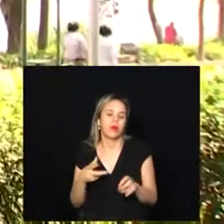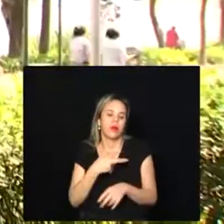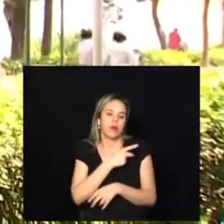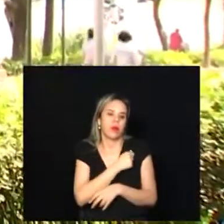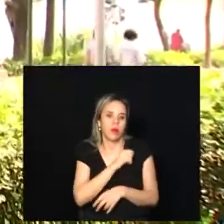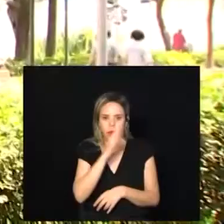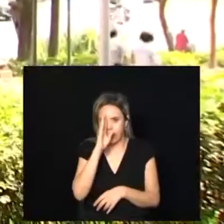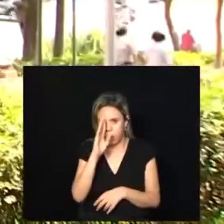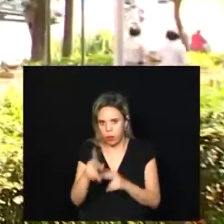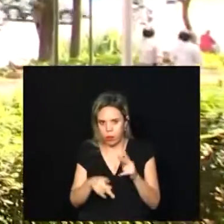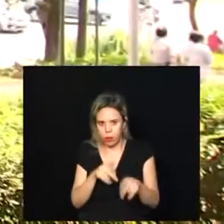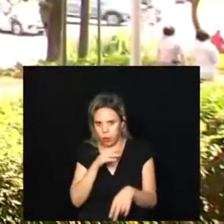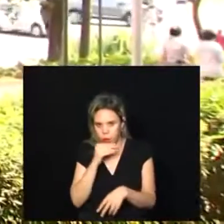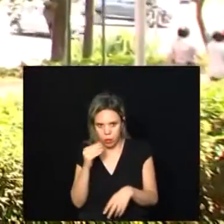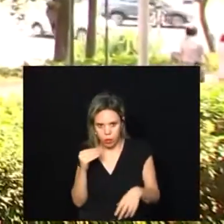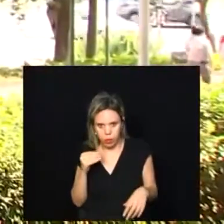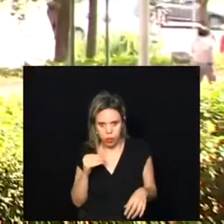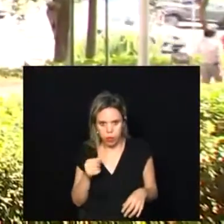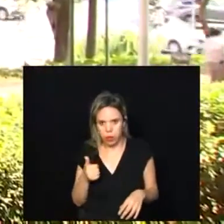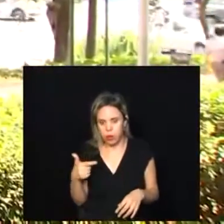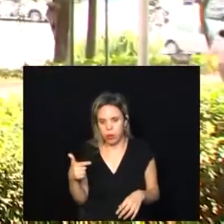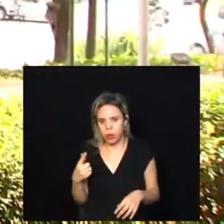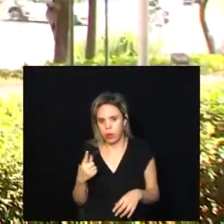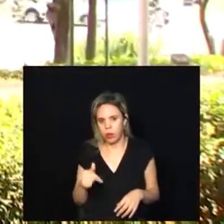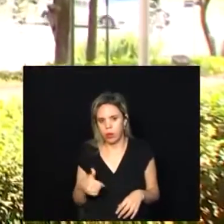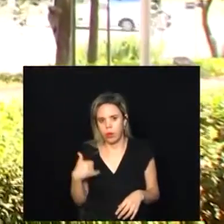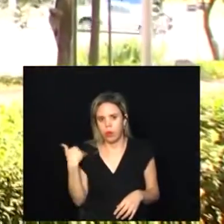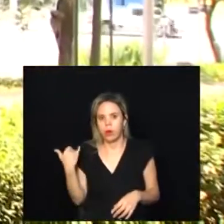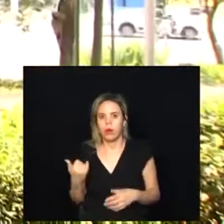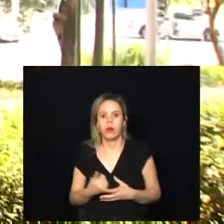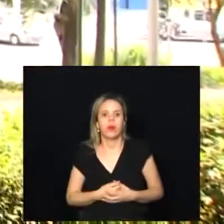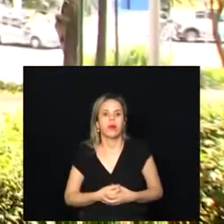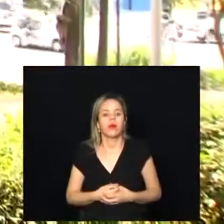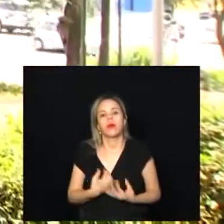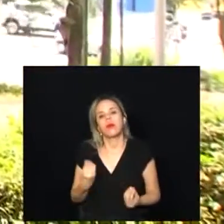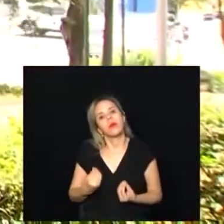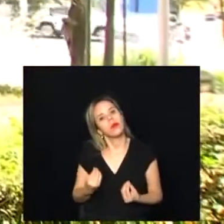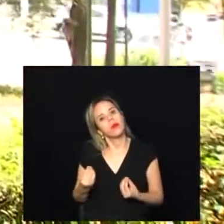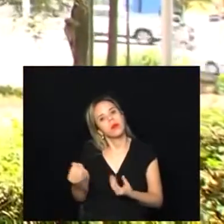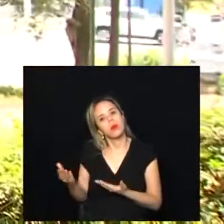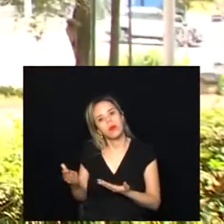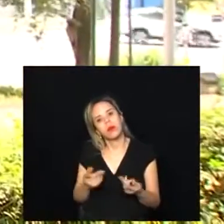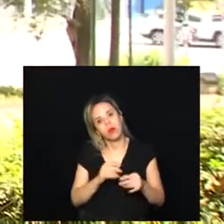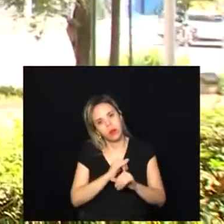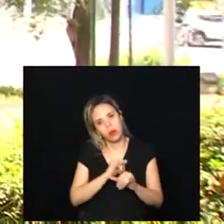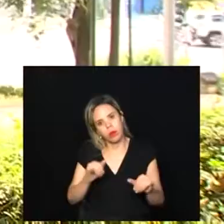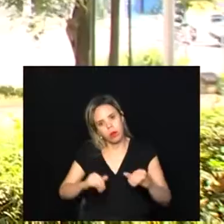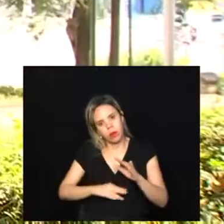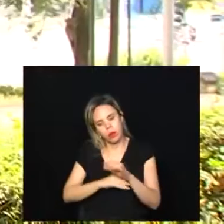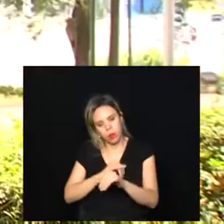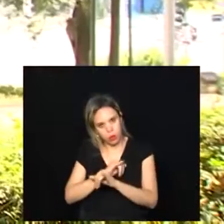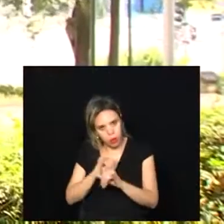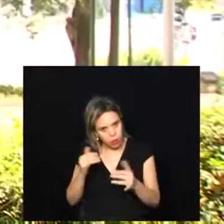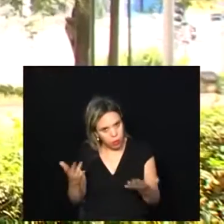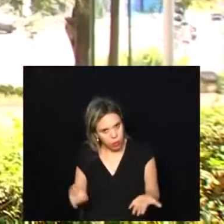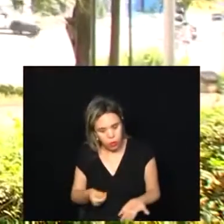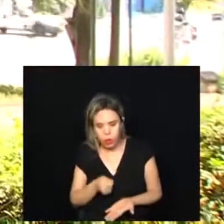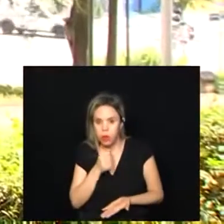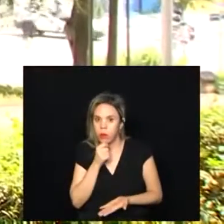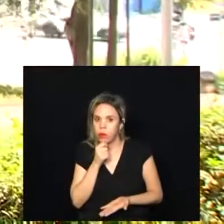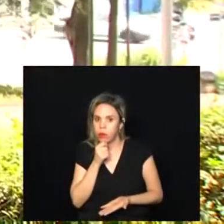vacinação, principalmente para os adolescentes de 12 a 17 anos. Como a gente trouxe aqui a informação no Câmara Notícia, por